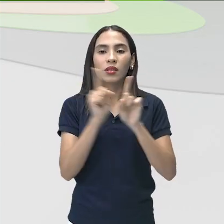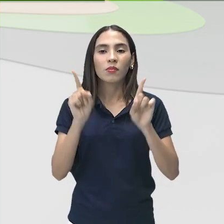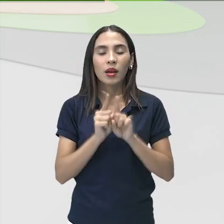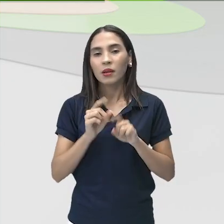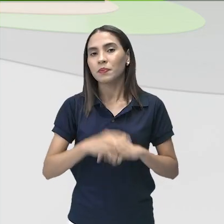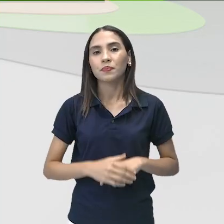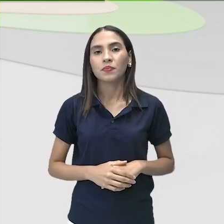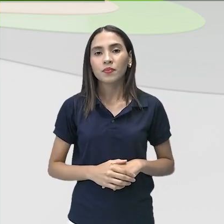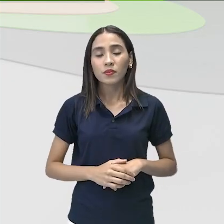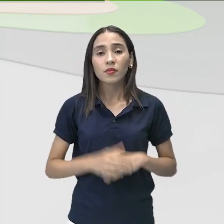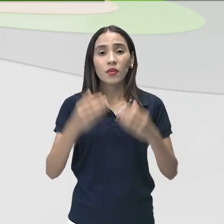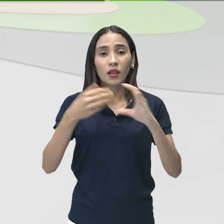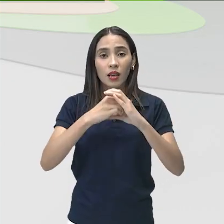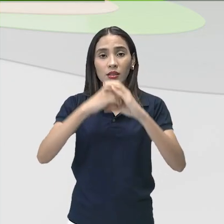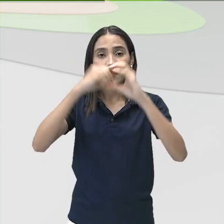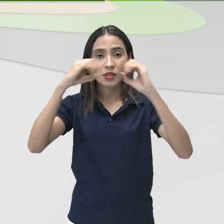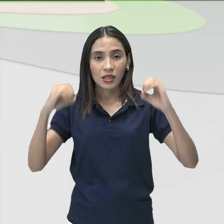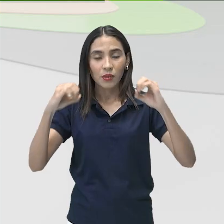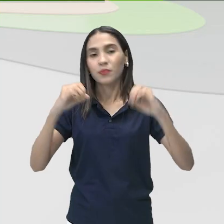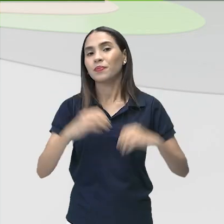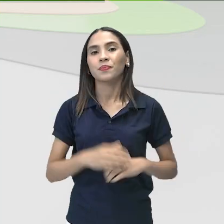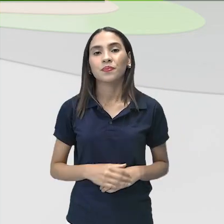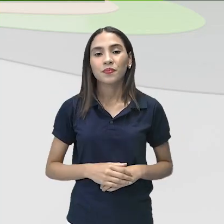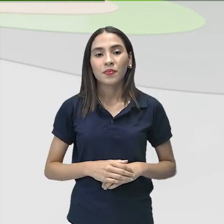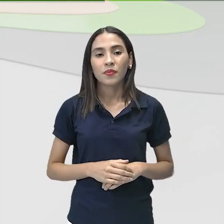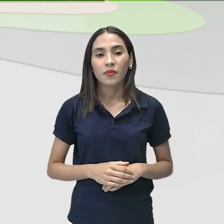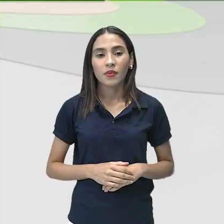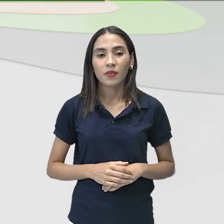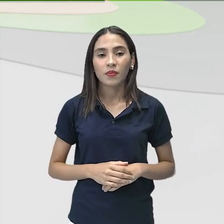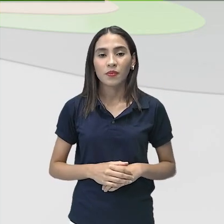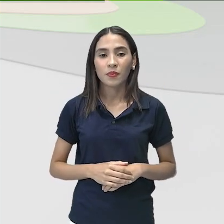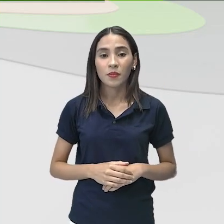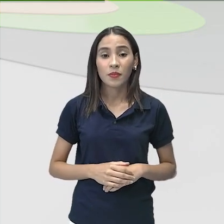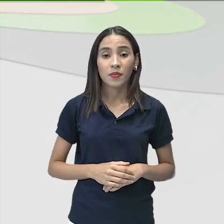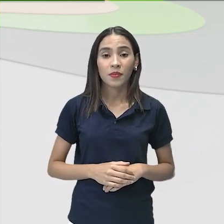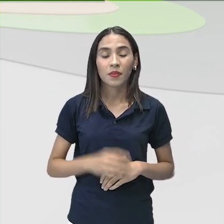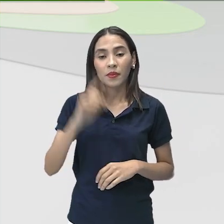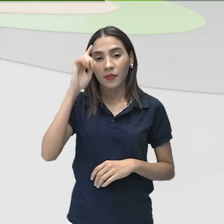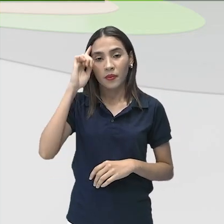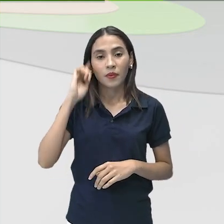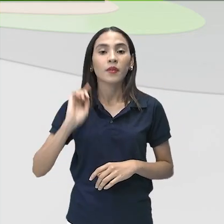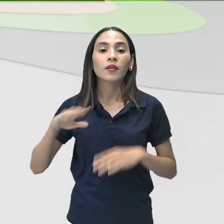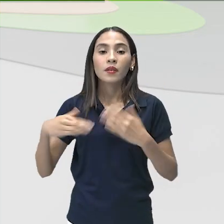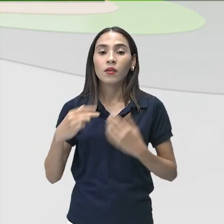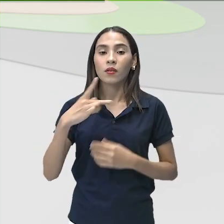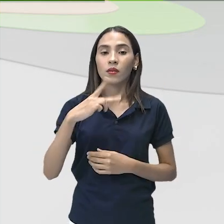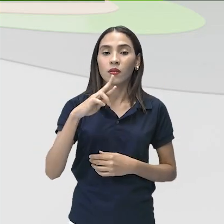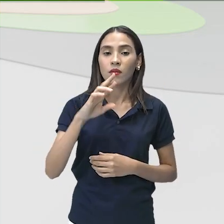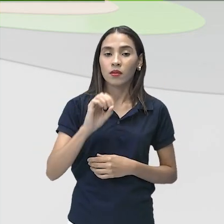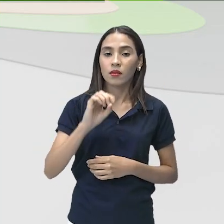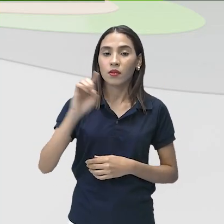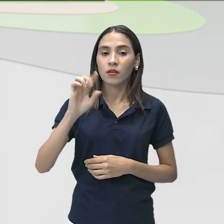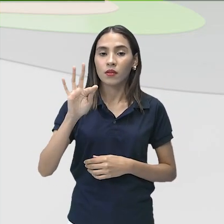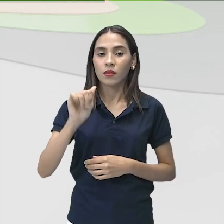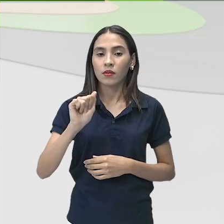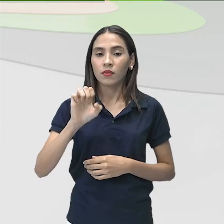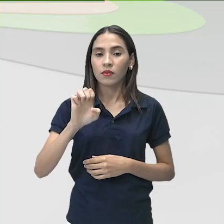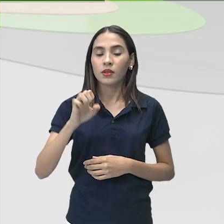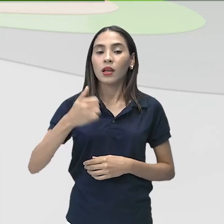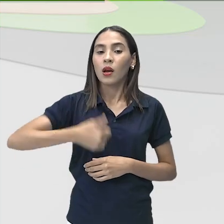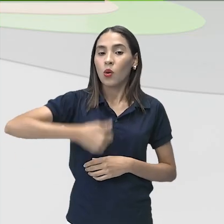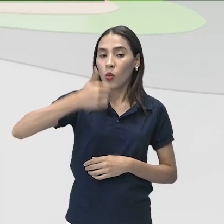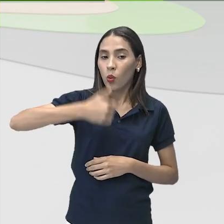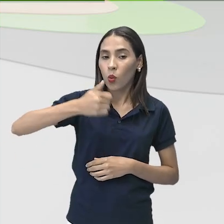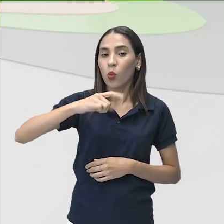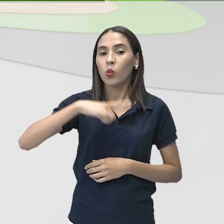fundamental para a divisão celular. Então, vamos lá. Vejam só. Então, na prófase 1, nós temos essa primeira